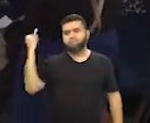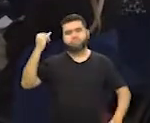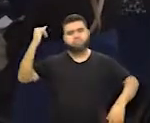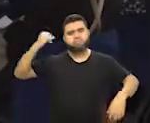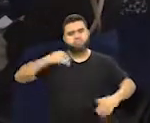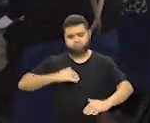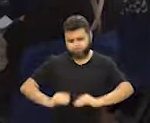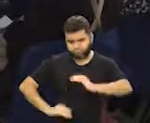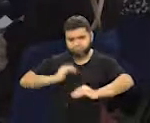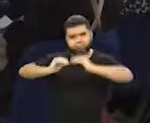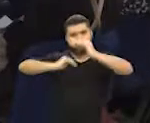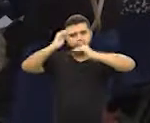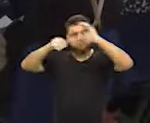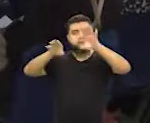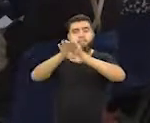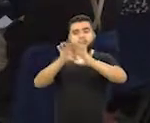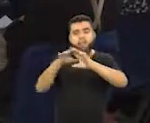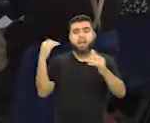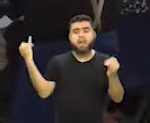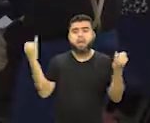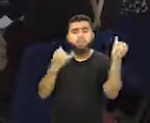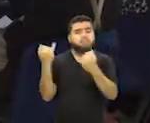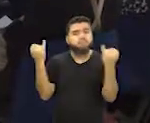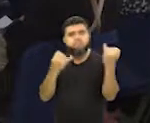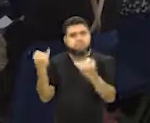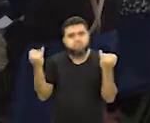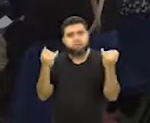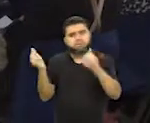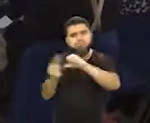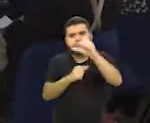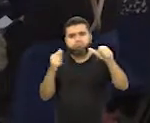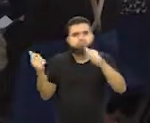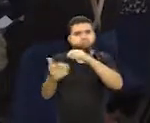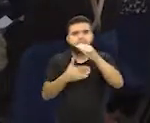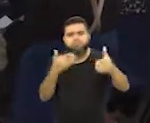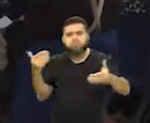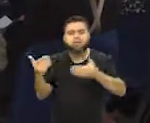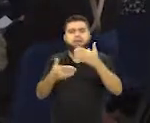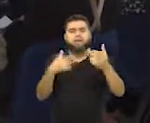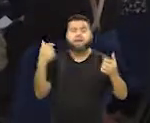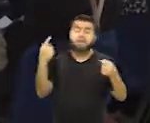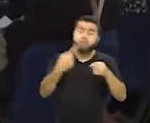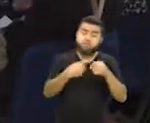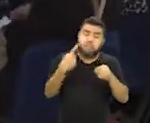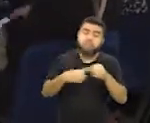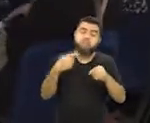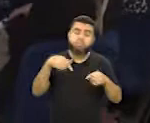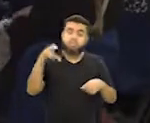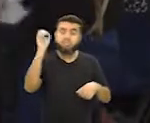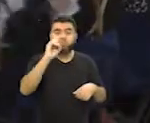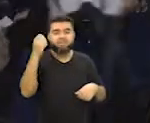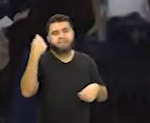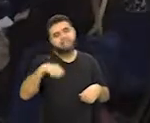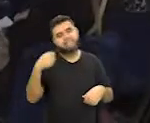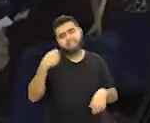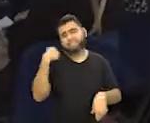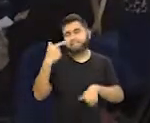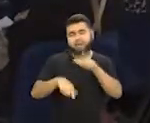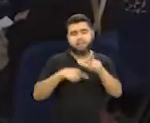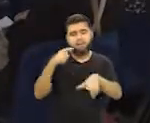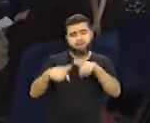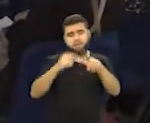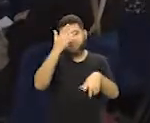envolvimento, principalmente essa troca de informações. A nossa cidade precisa desse trabalho unido para que cada vez mais a pessoa